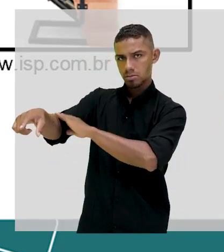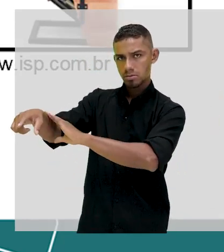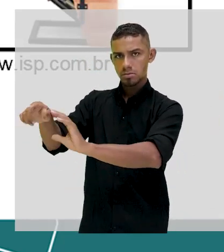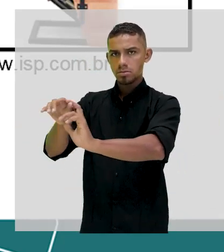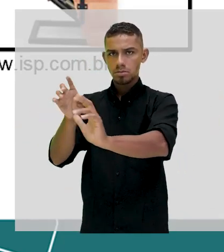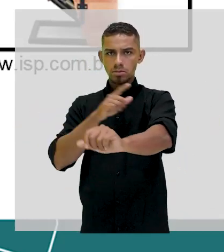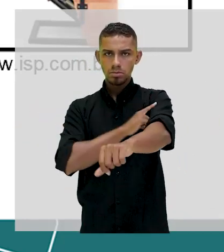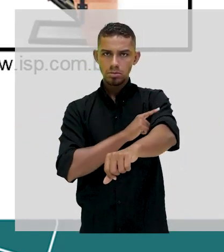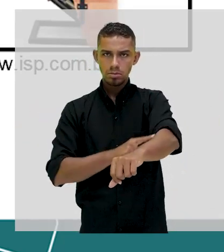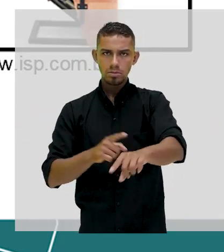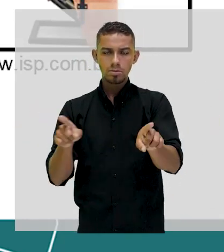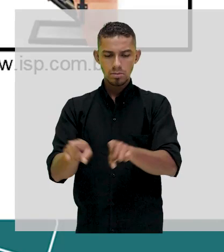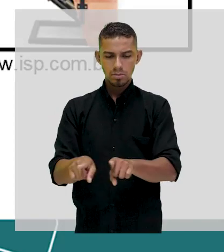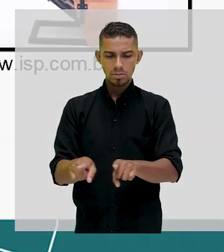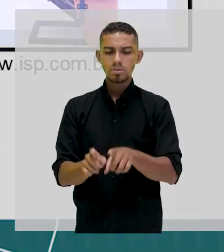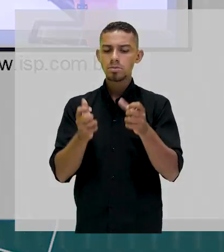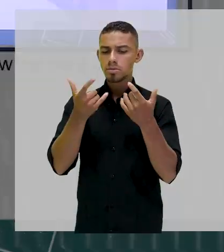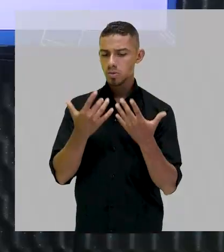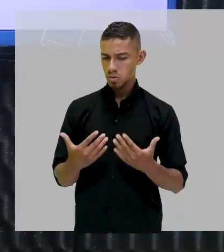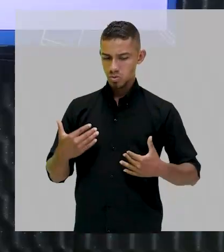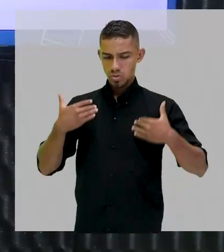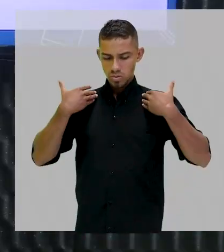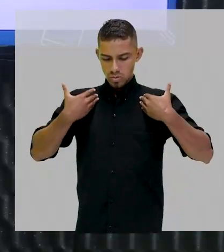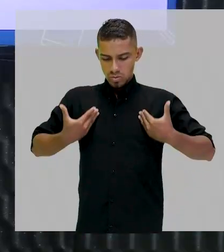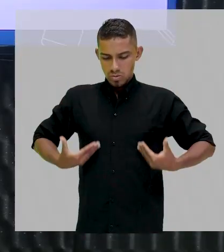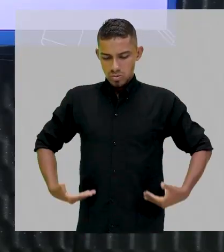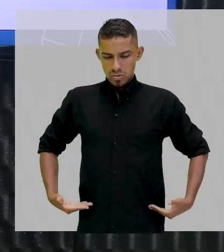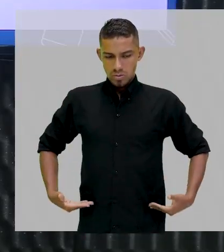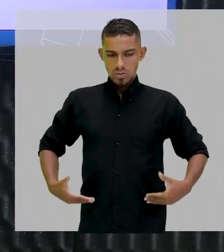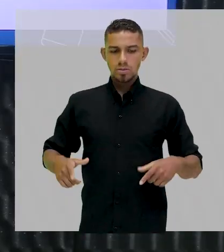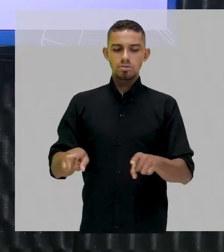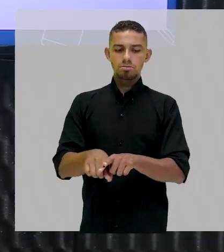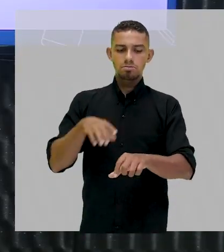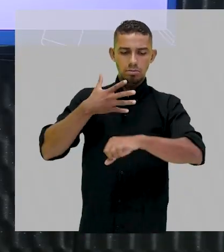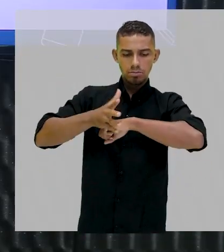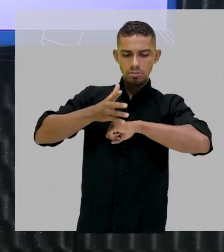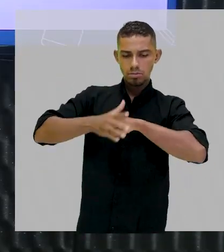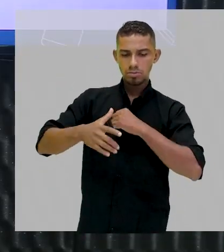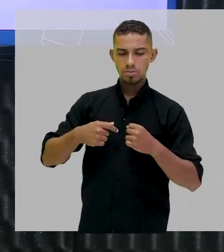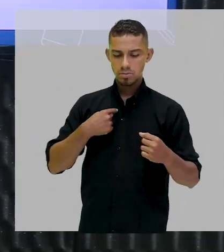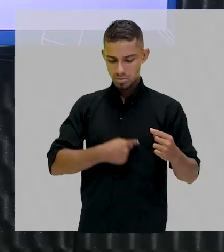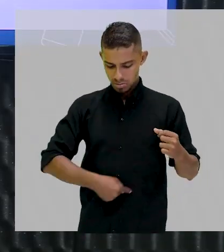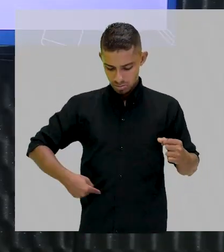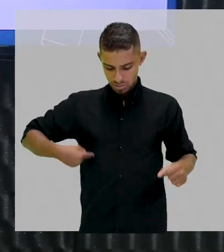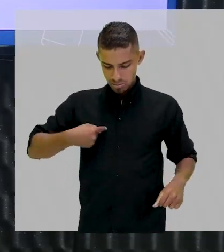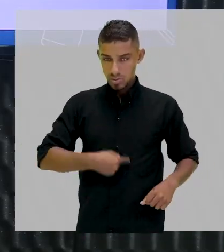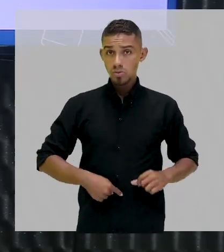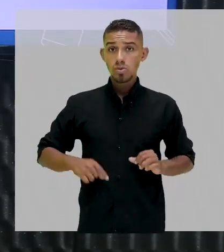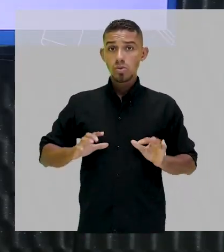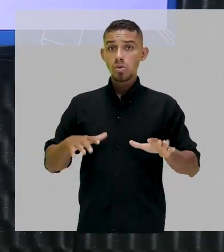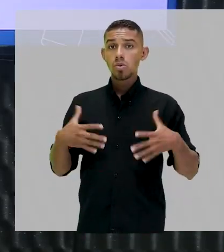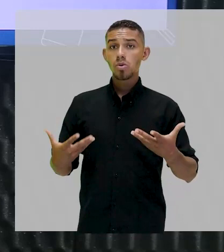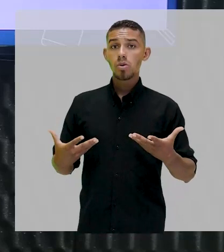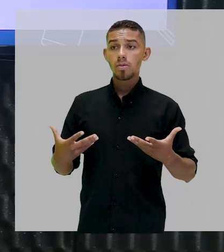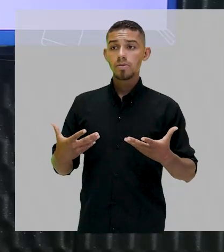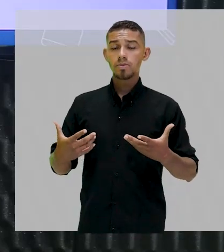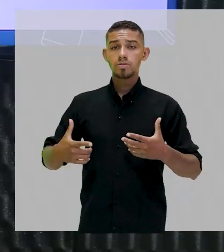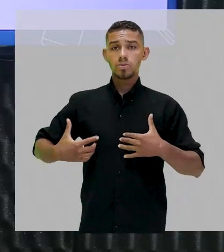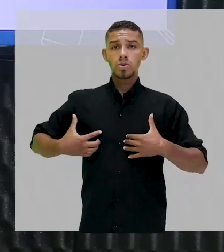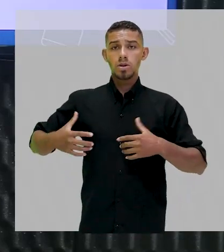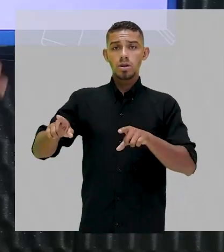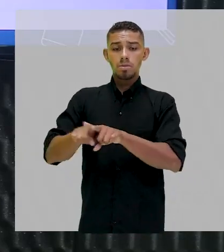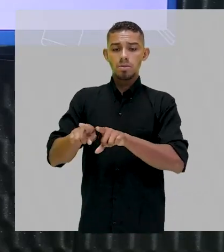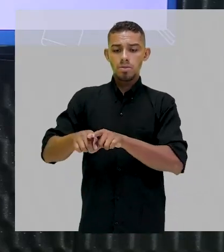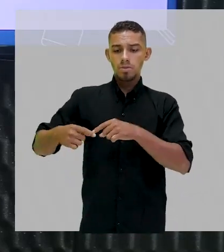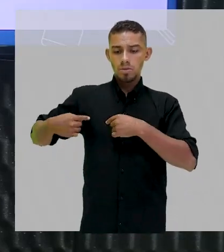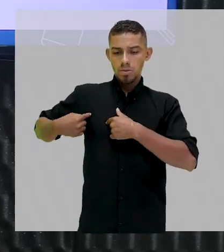em alguns exercícios abdominais. Está ali a imagem para vocês. Quais exercícios abdominais? Dessa região lateral aqui,